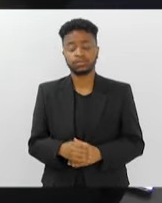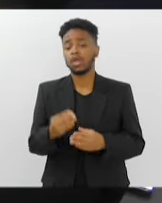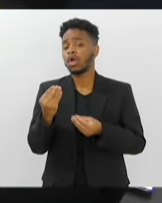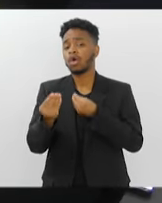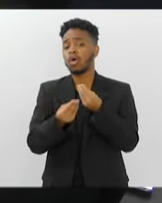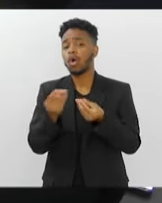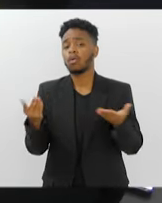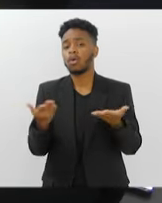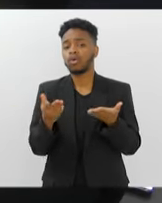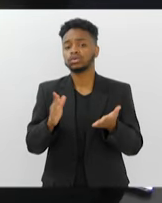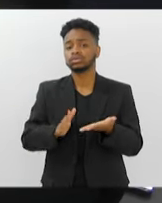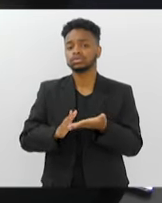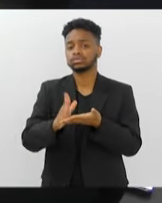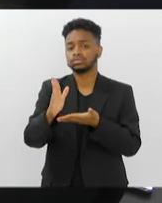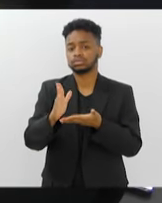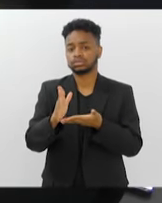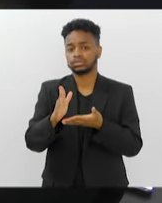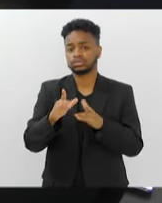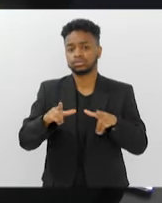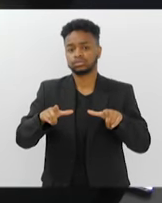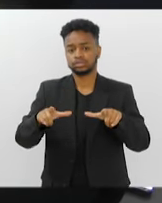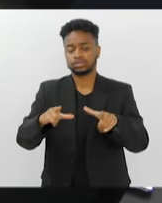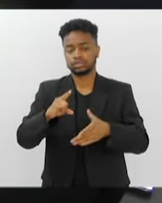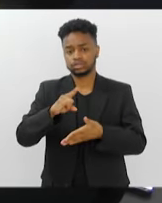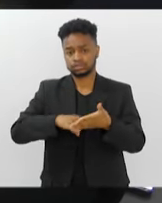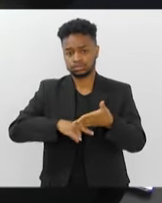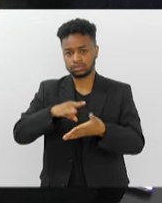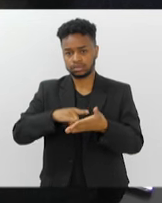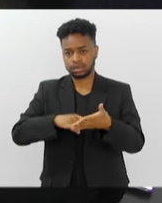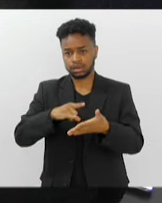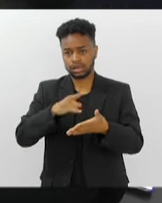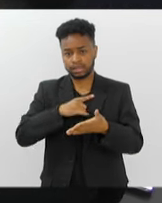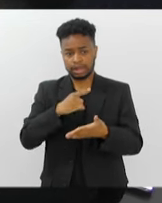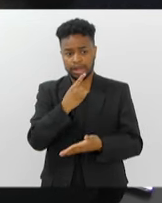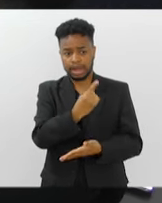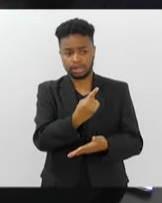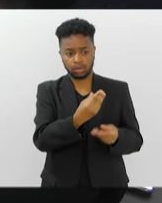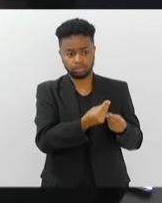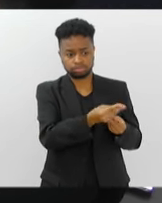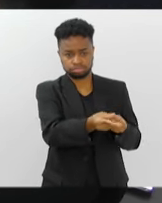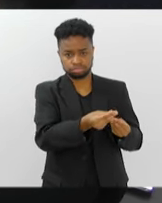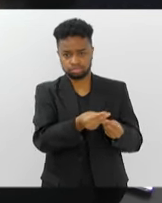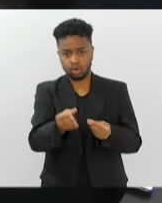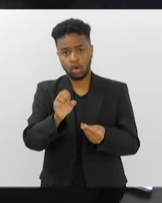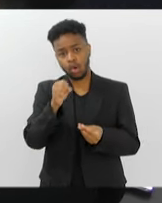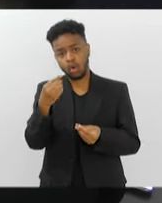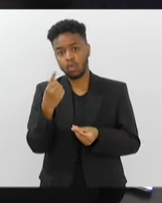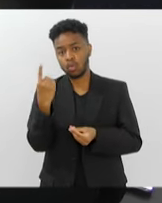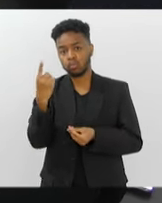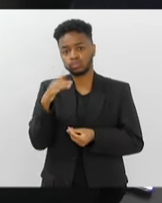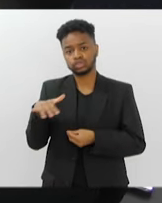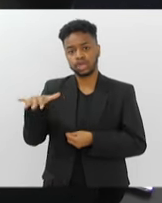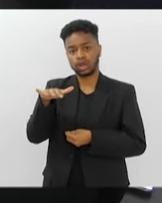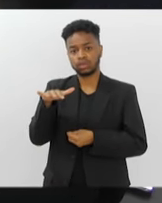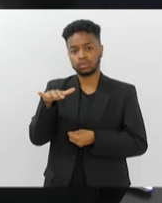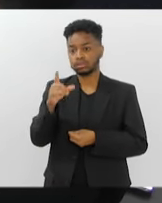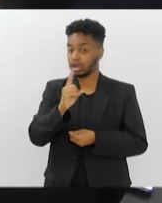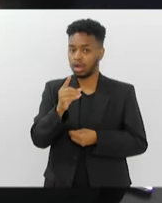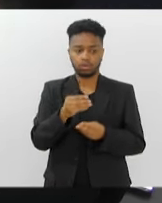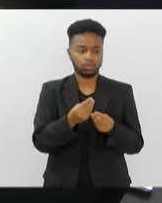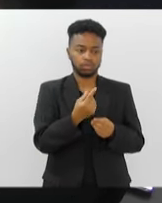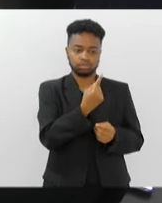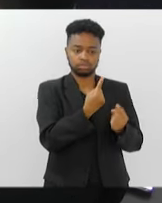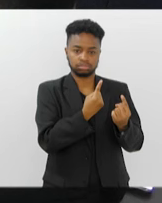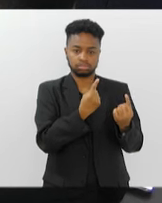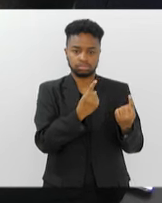hoje essa aprovação esses certificados são emitidos de maneira individual ou é um certificado para tudo não de maneira individual de